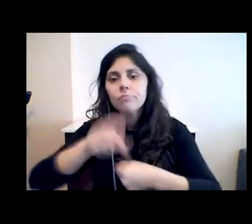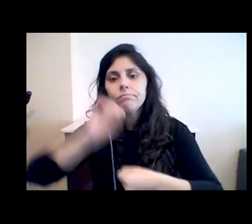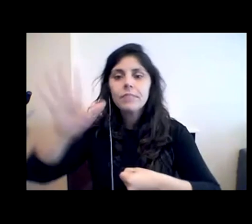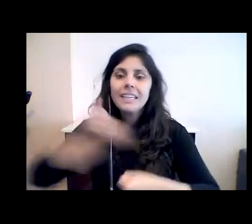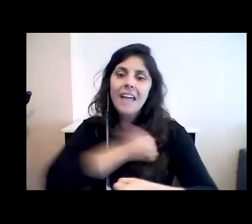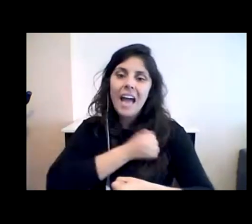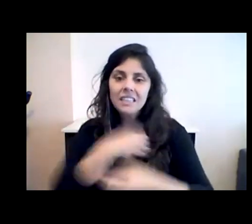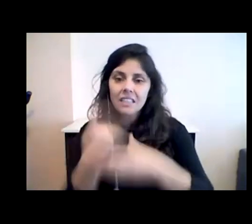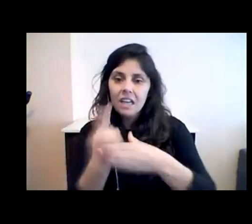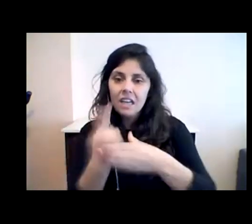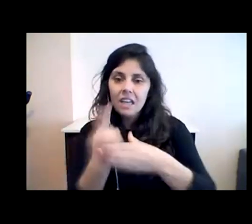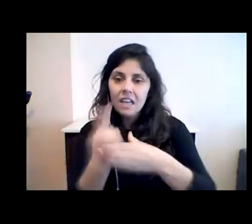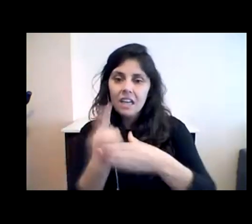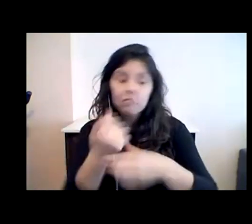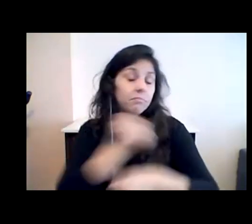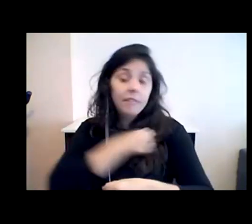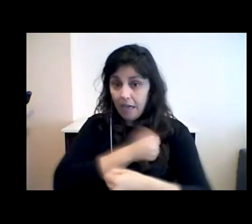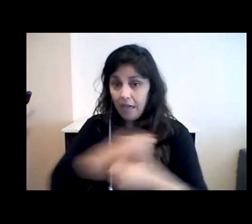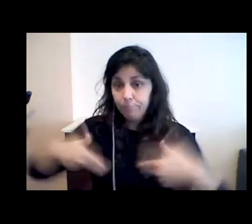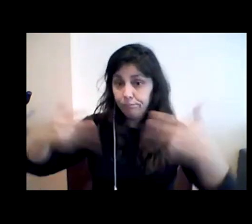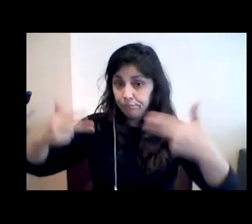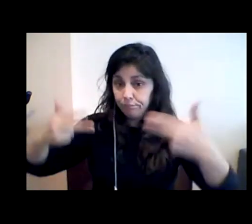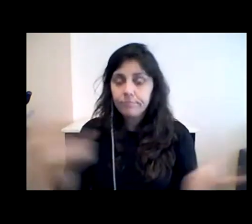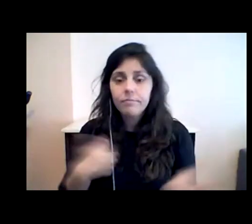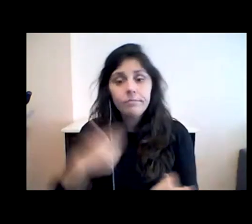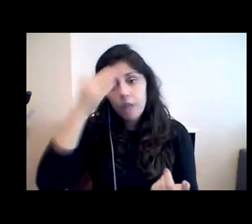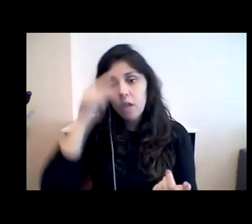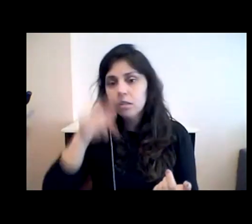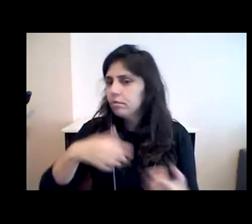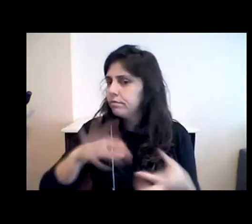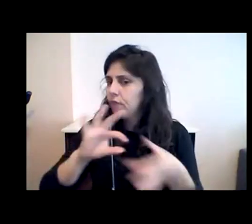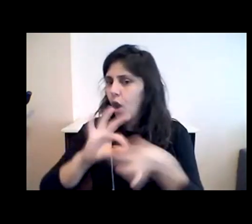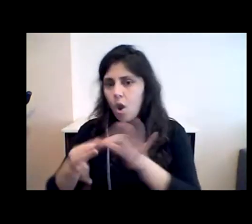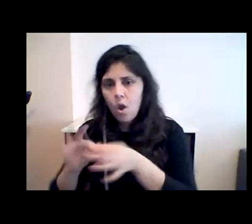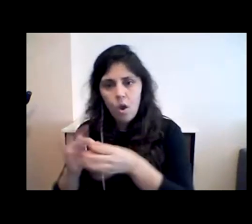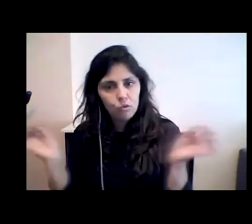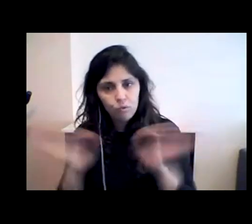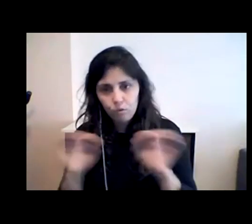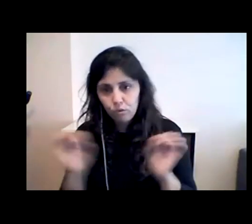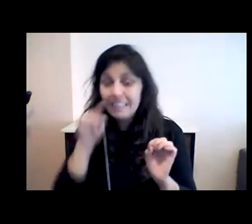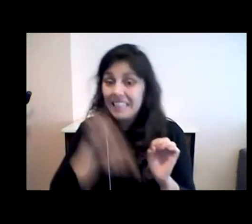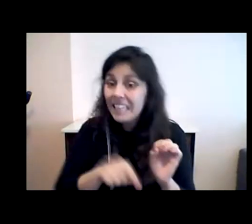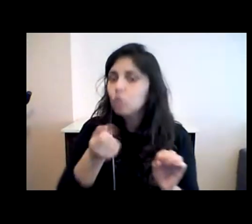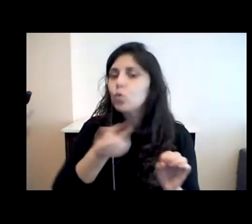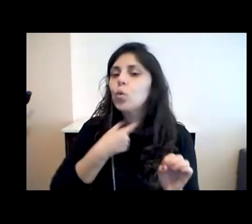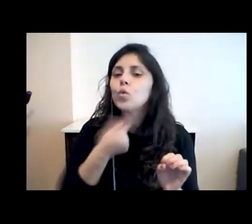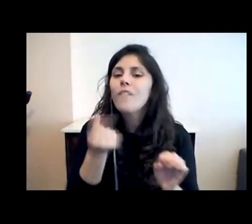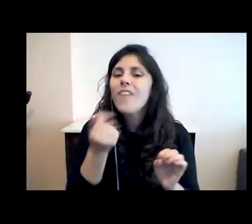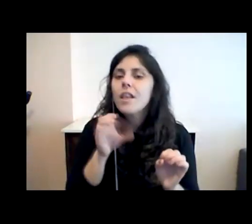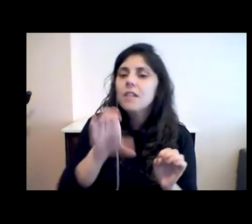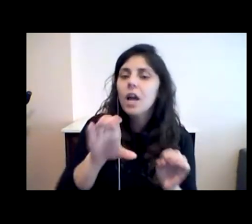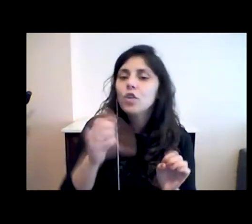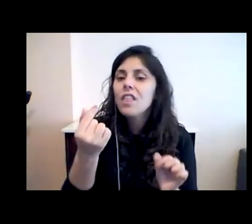creio que isto não faz qualquer tipo de sentido, que principalmente cursos financiados com dinheiro público sejam uma fonte de